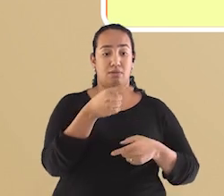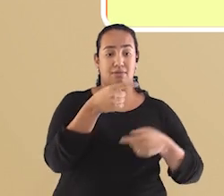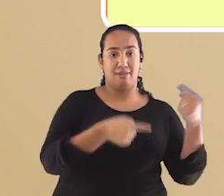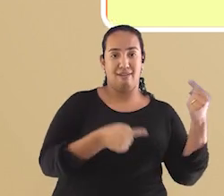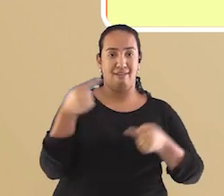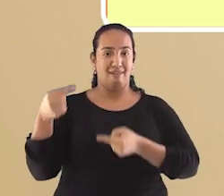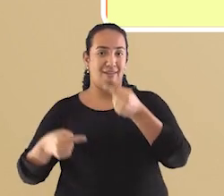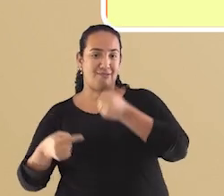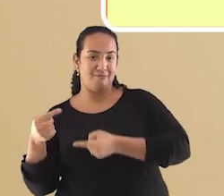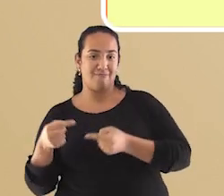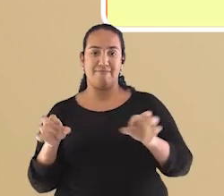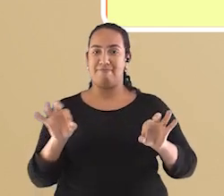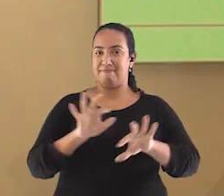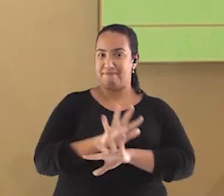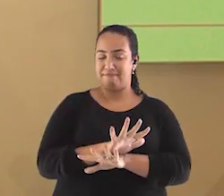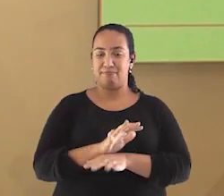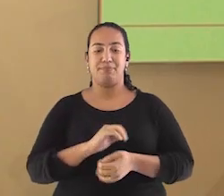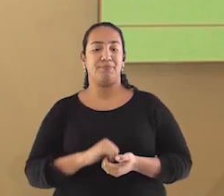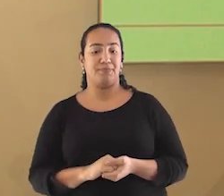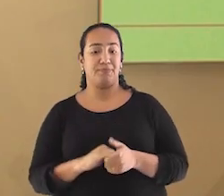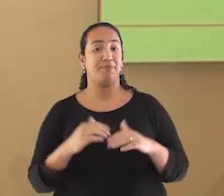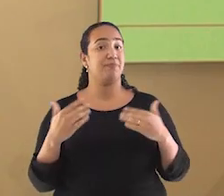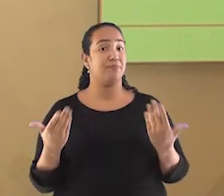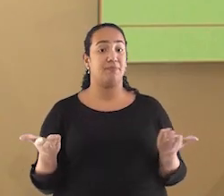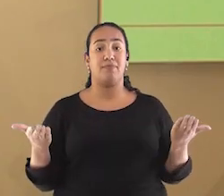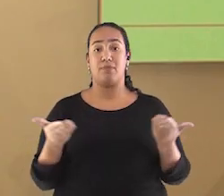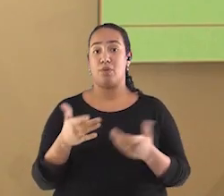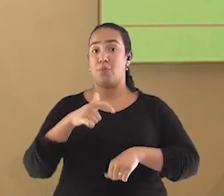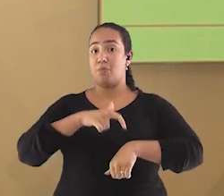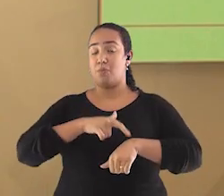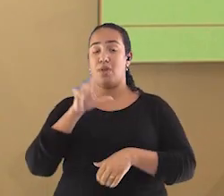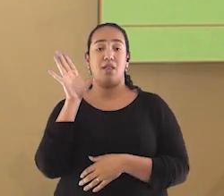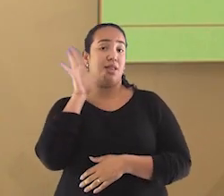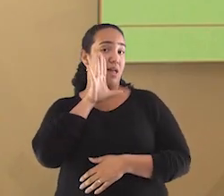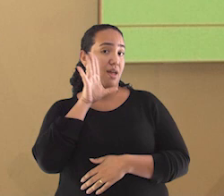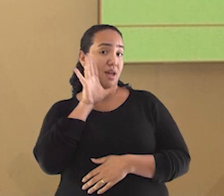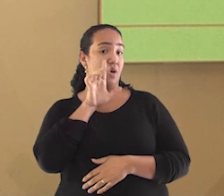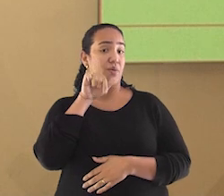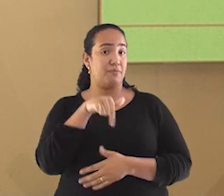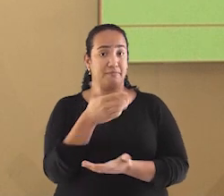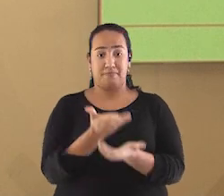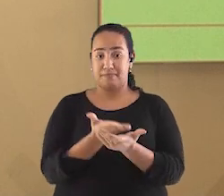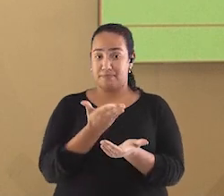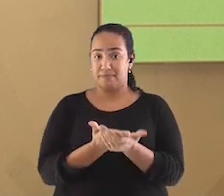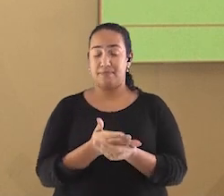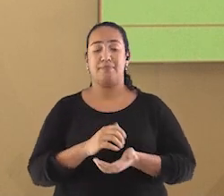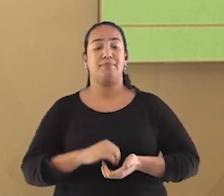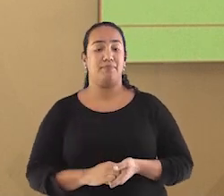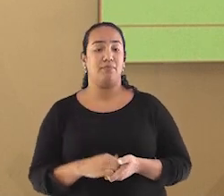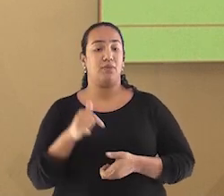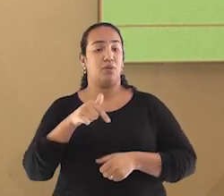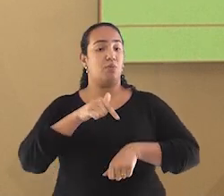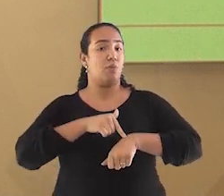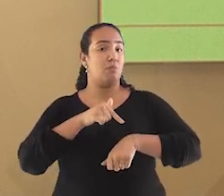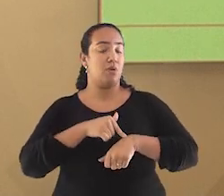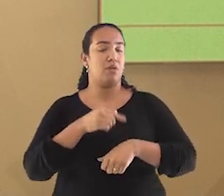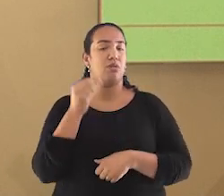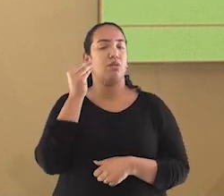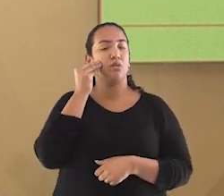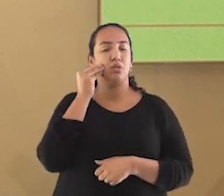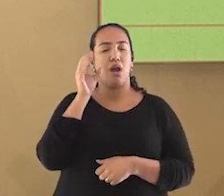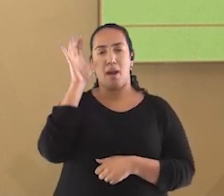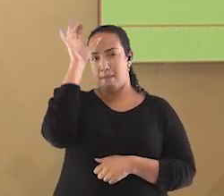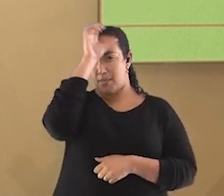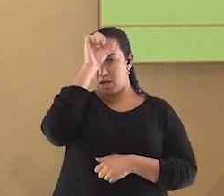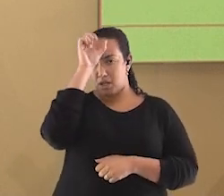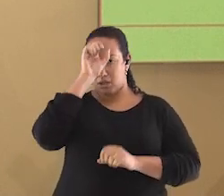Grécia que viviam em conflito. Galera, chegou um momento muito bacana aqui da nossa aula. É o momento de testar o nosso